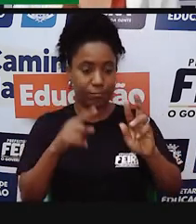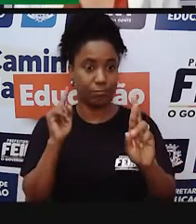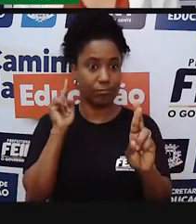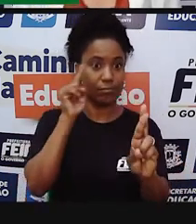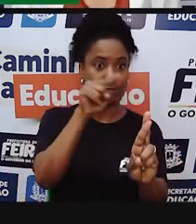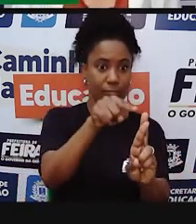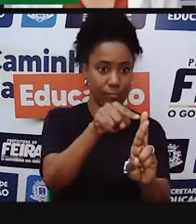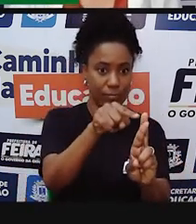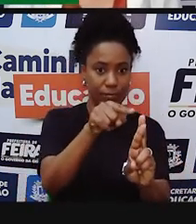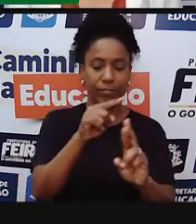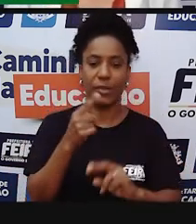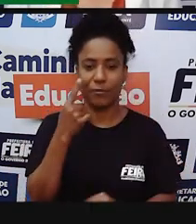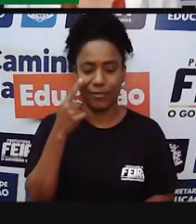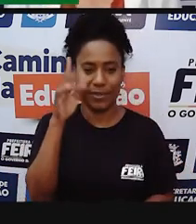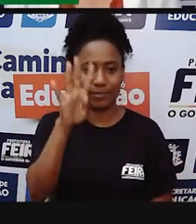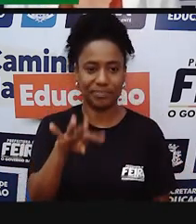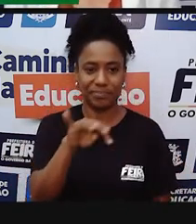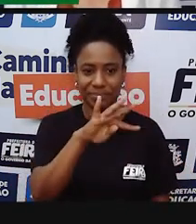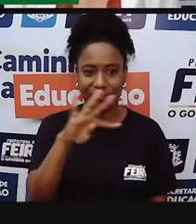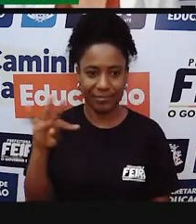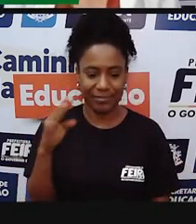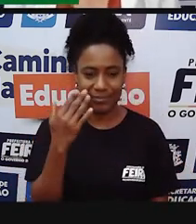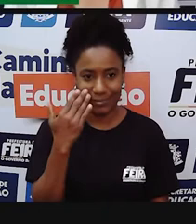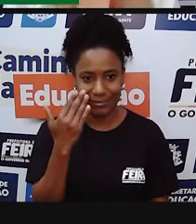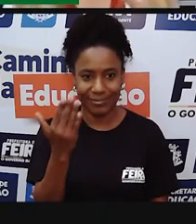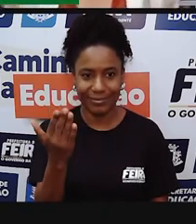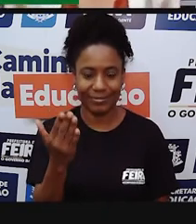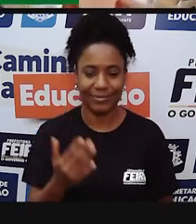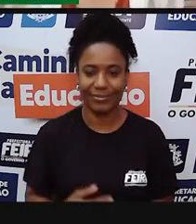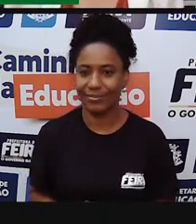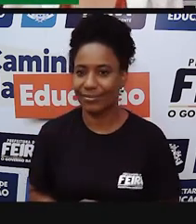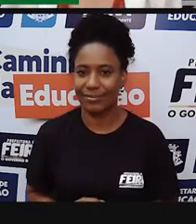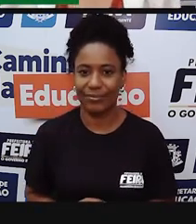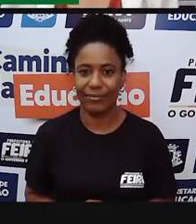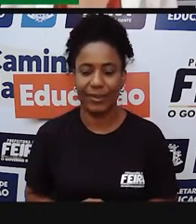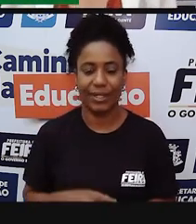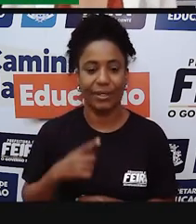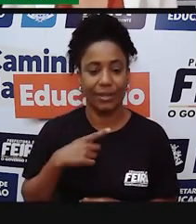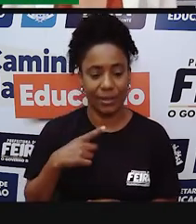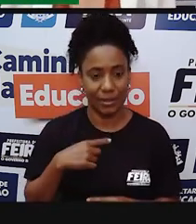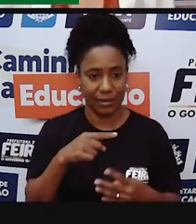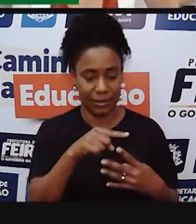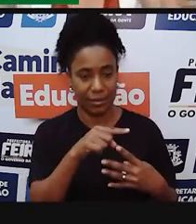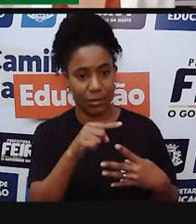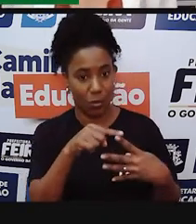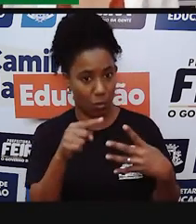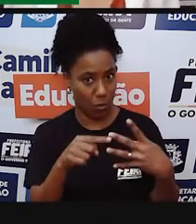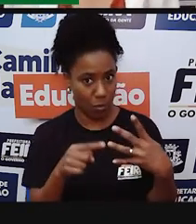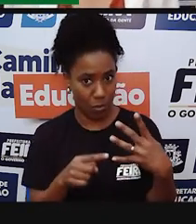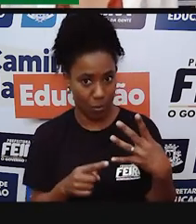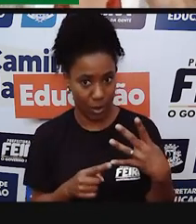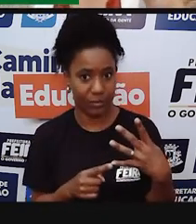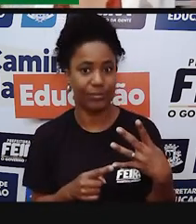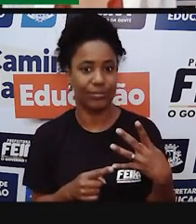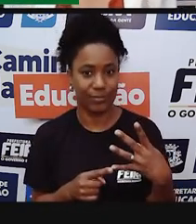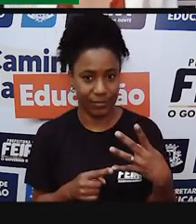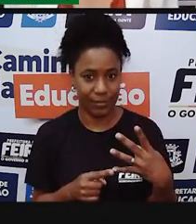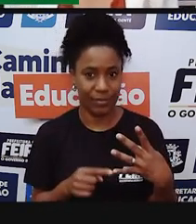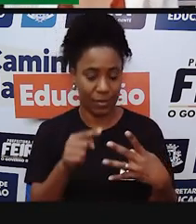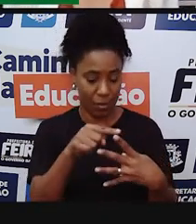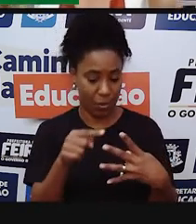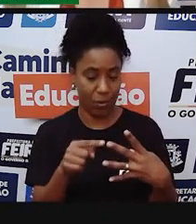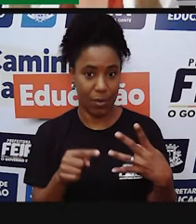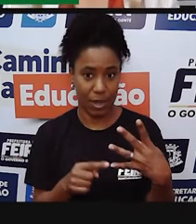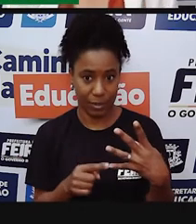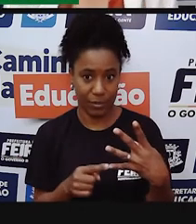se liguem aí na tabela e nós temos quatro pronomes demonstrativos desde